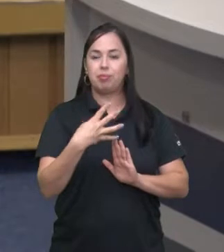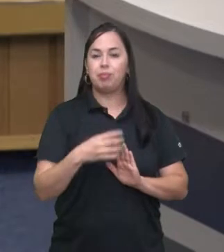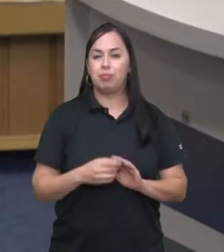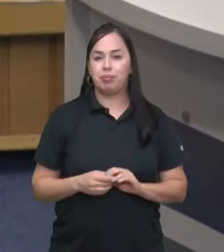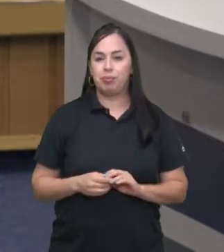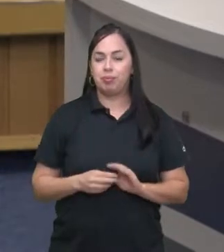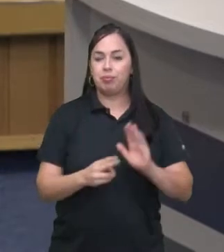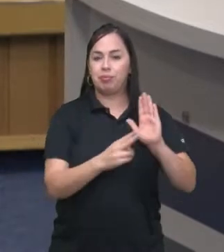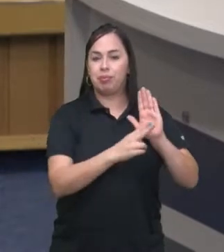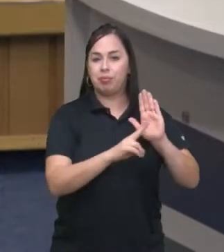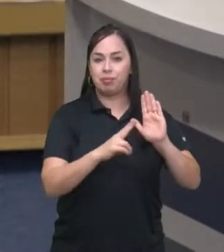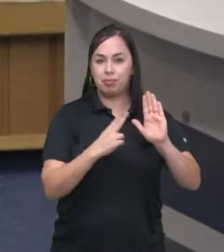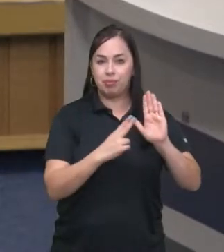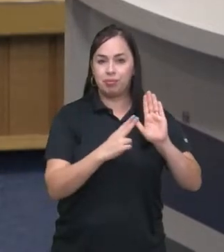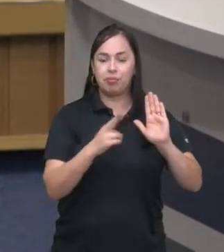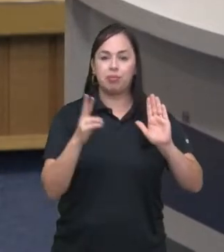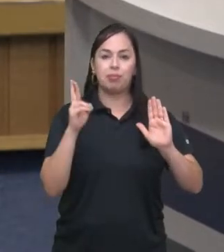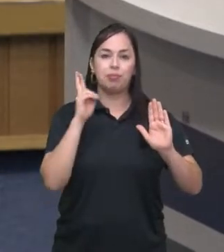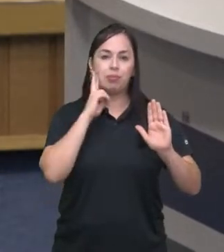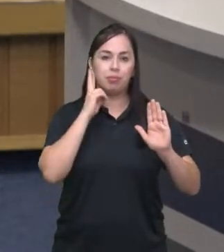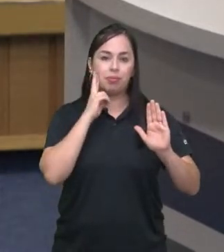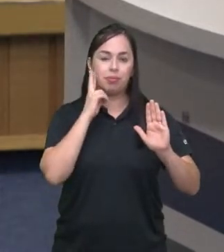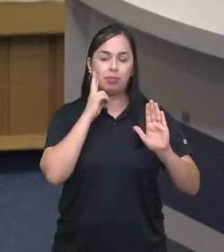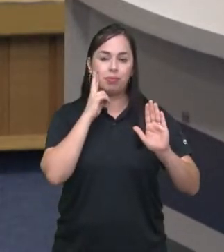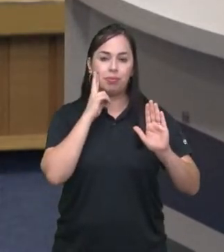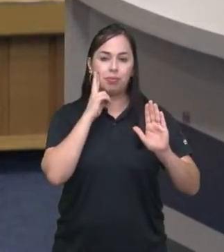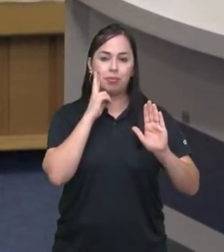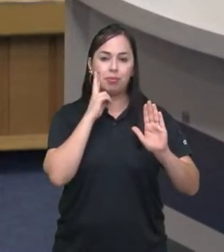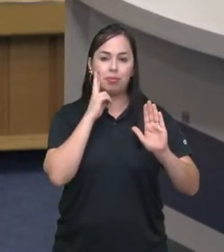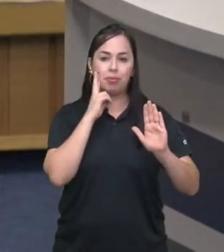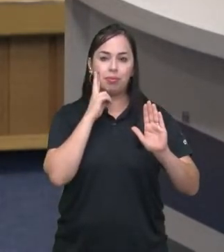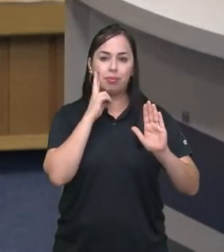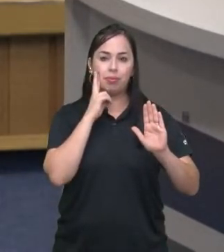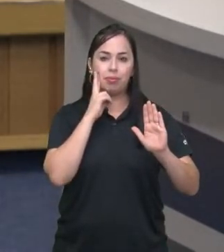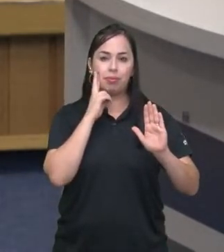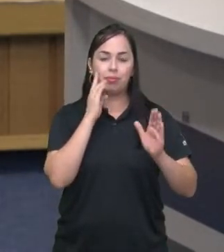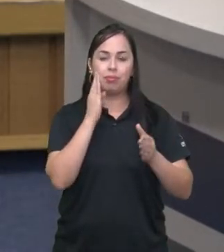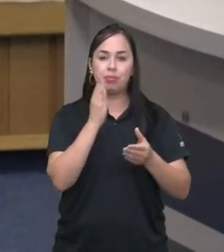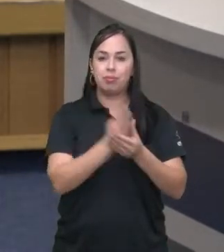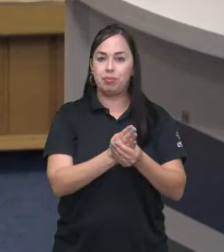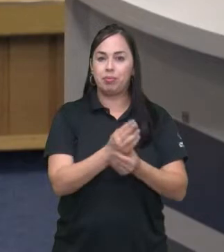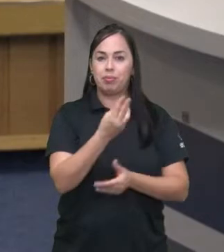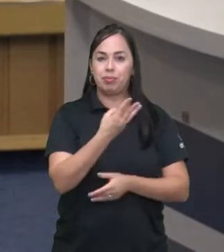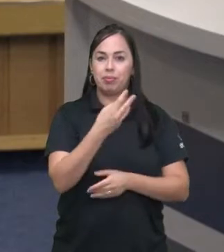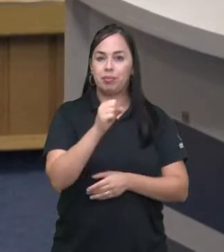104/2022, de autoria do vereador Renato Santiago. Do processo número